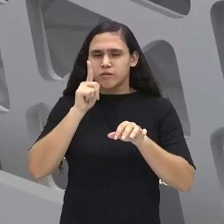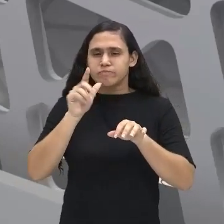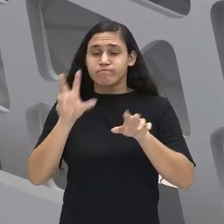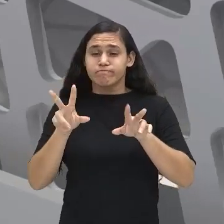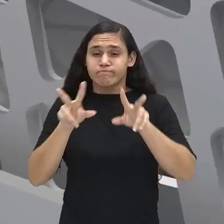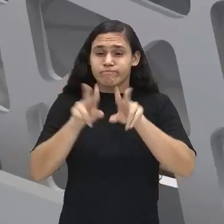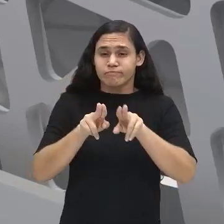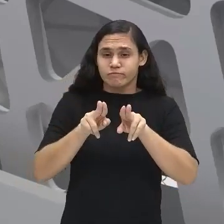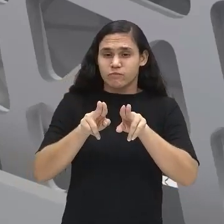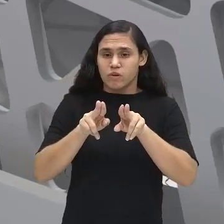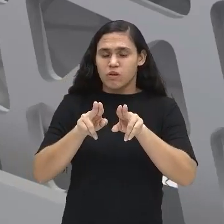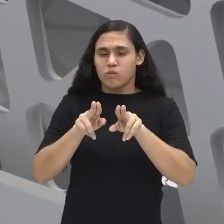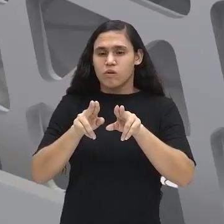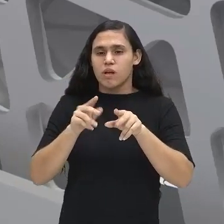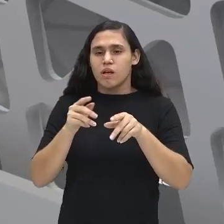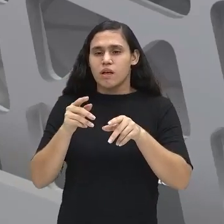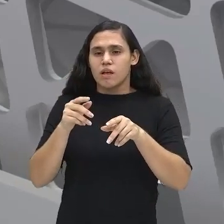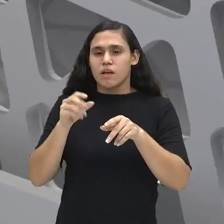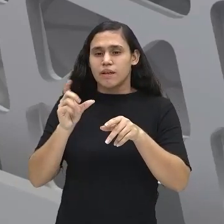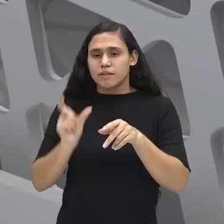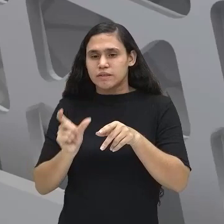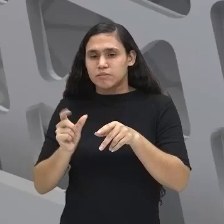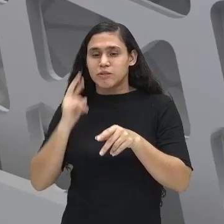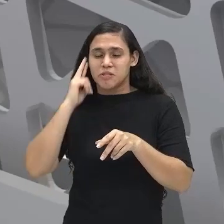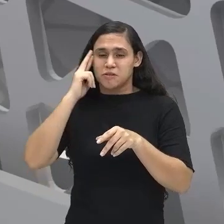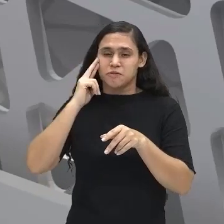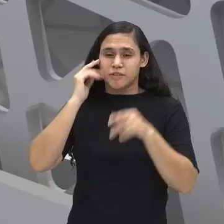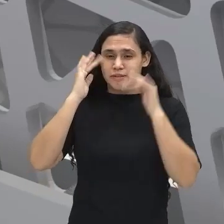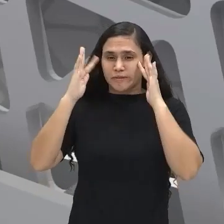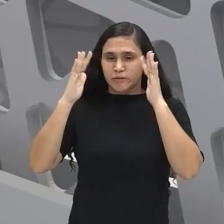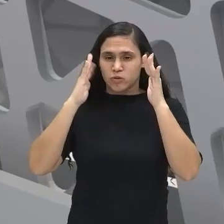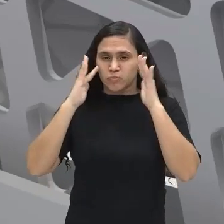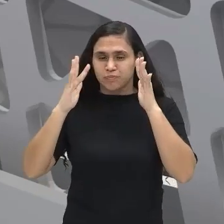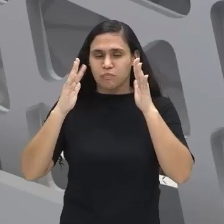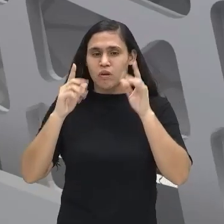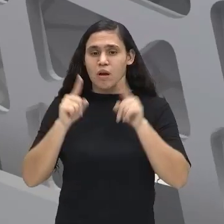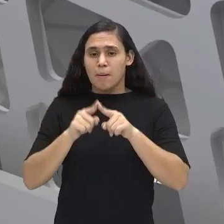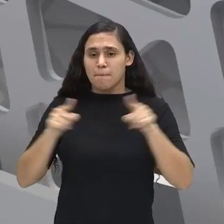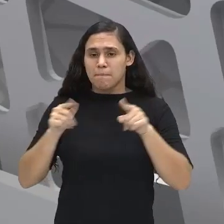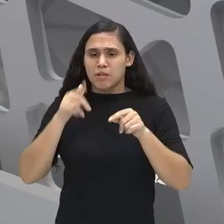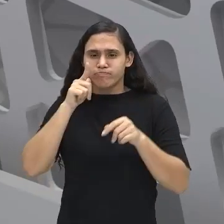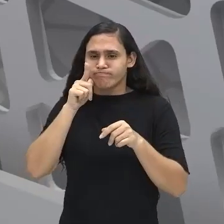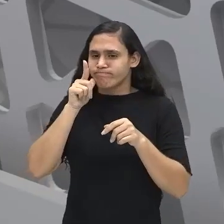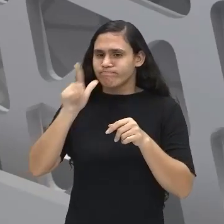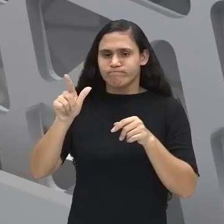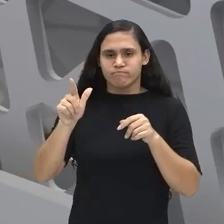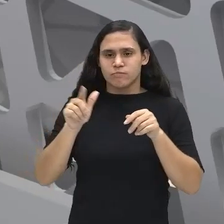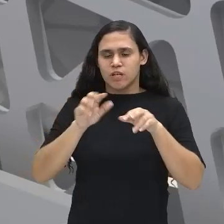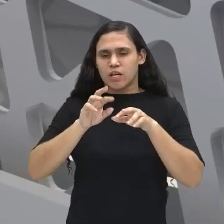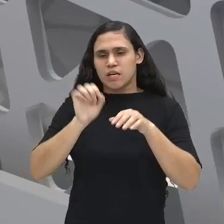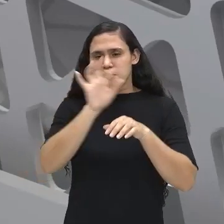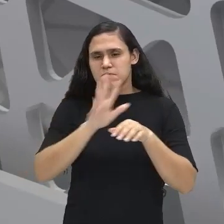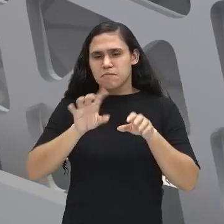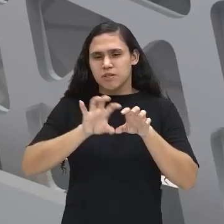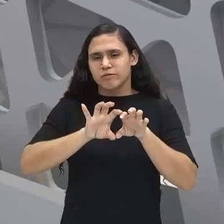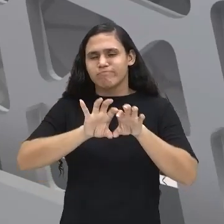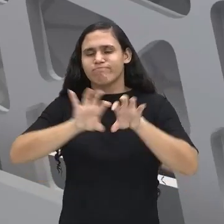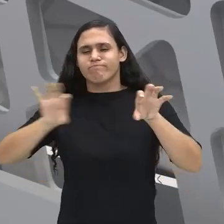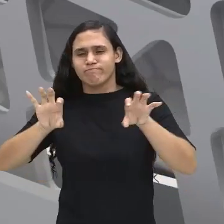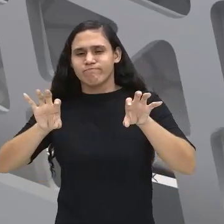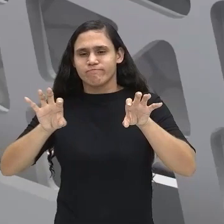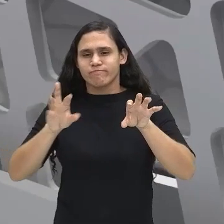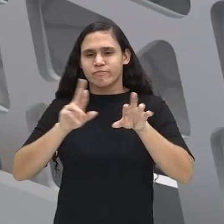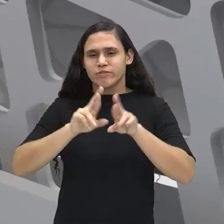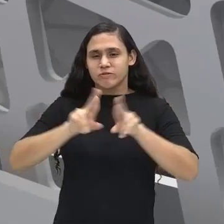sobrepor, né, e não for possível, né, essa sobrepor de maneira a ficar certinho com uma imagem em cima da outra, então não